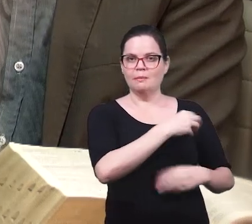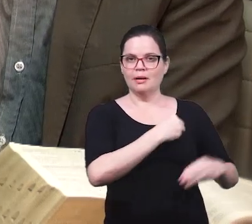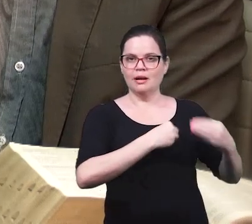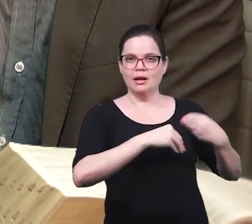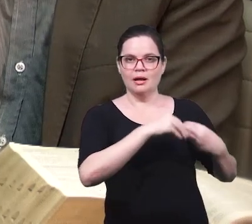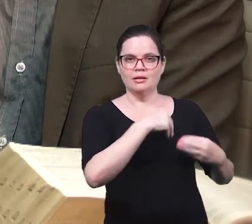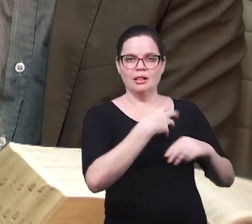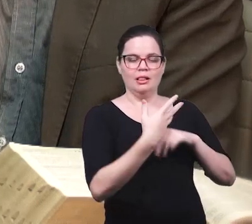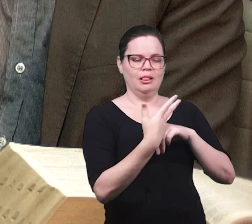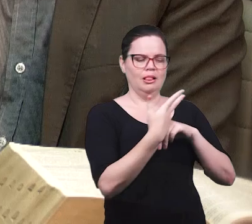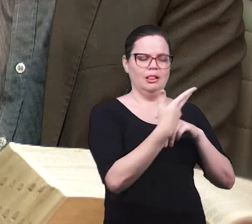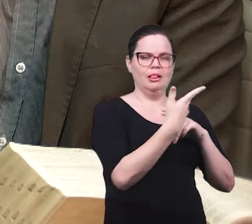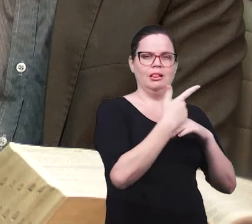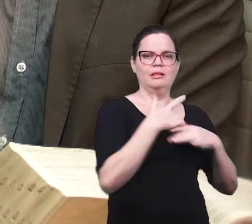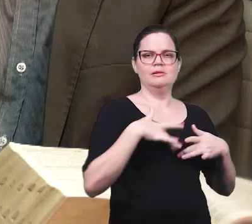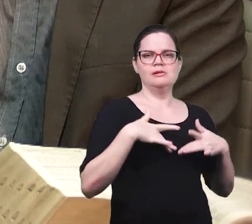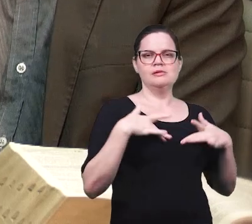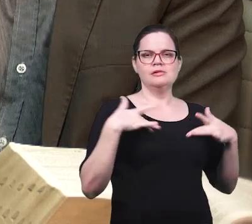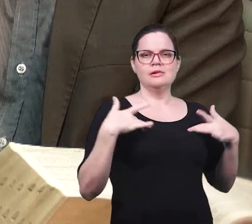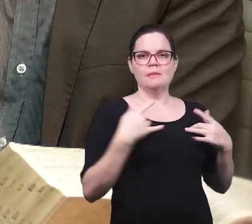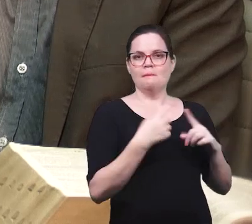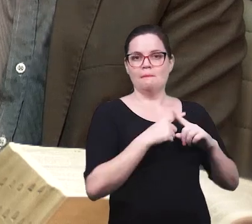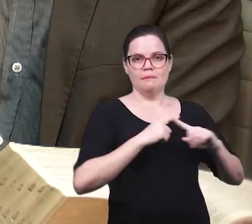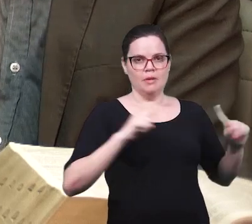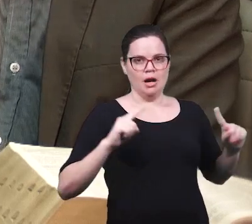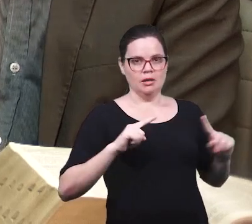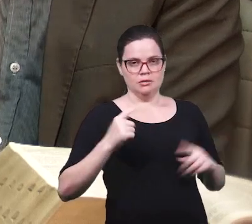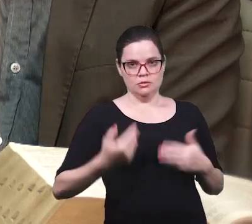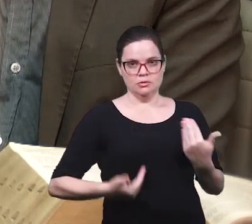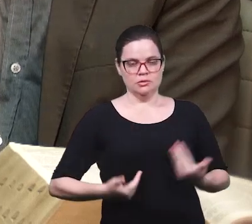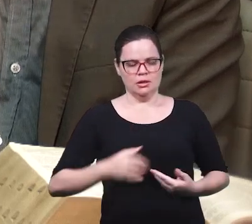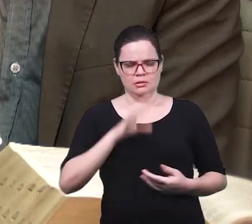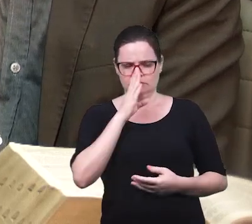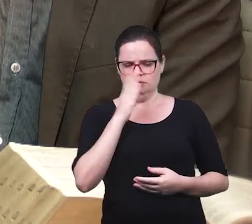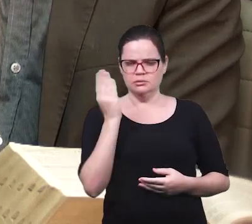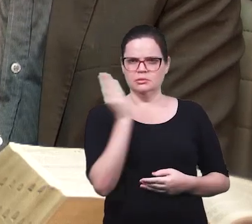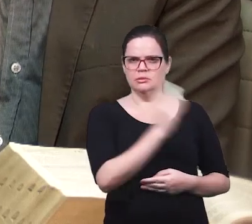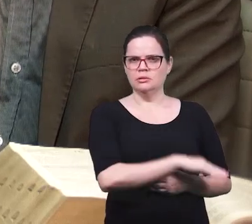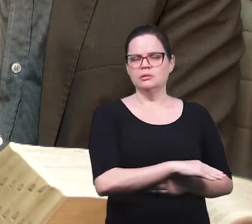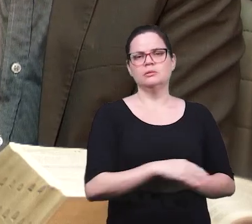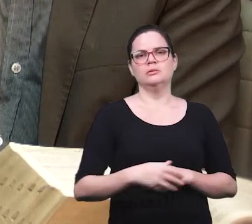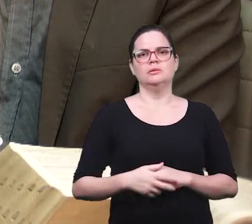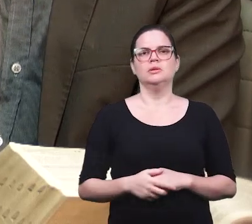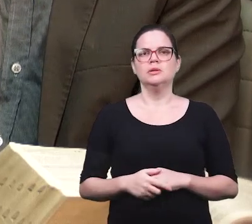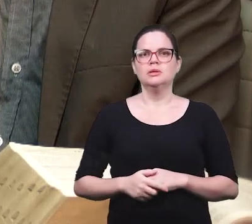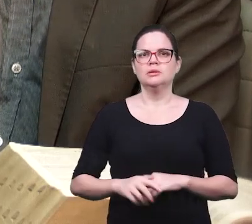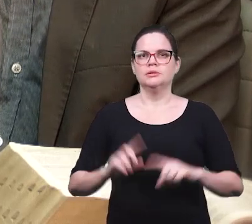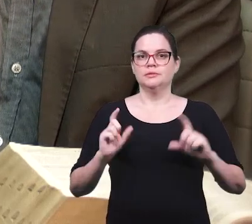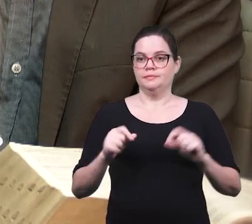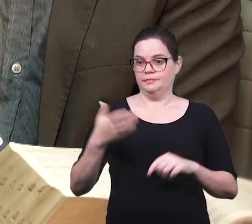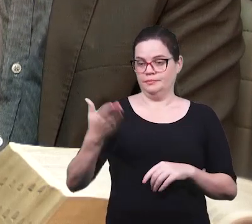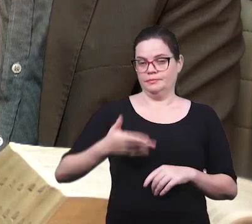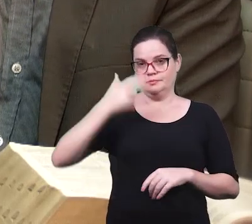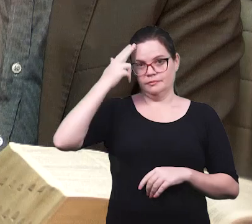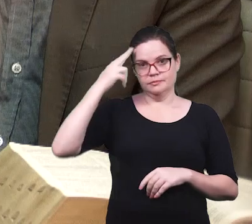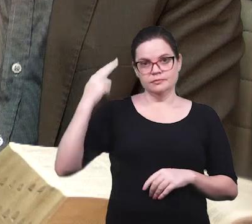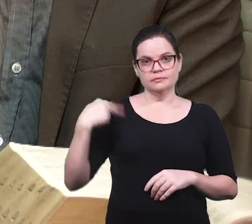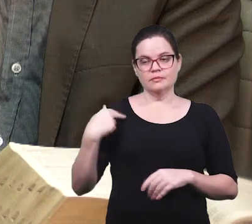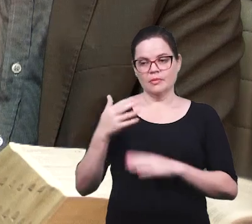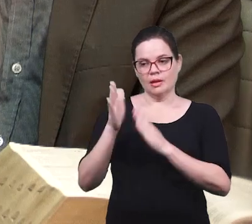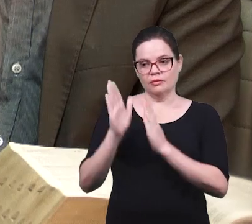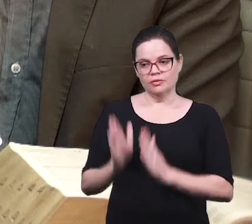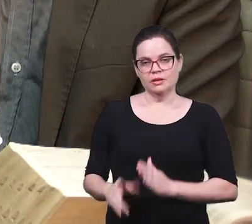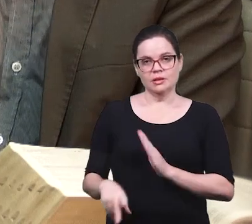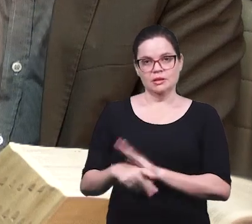mas o servo ele responde com fidelidade. E a integridade dele, né, gerou